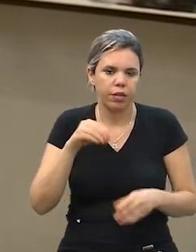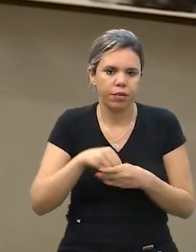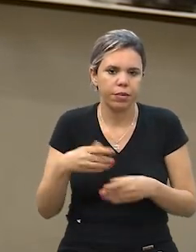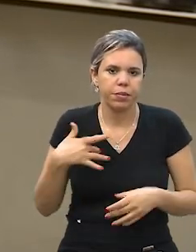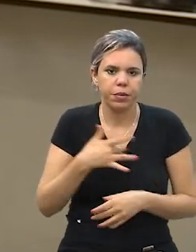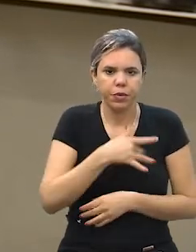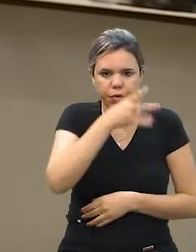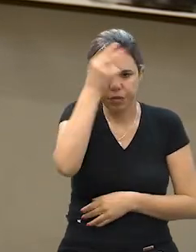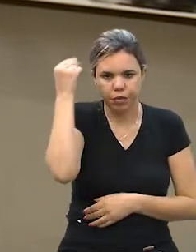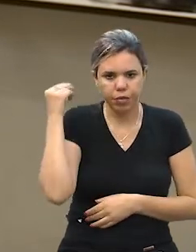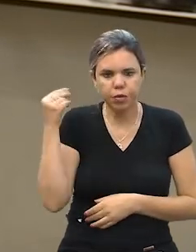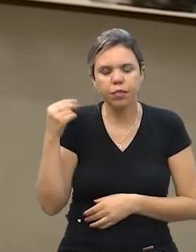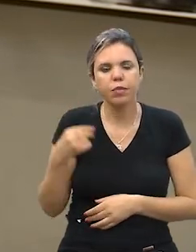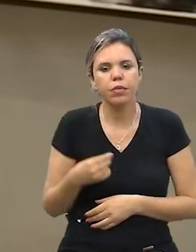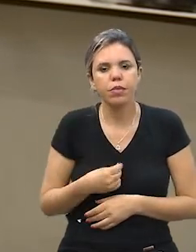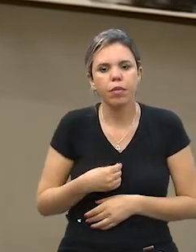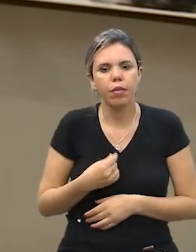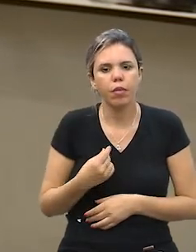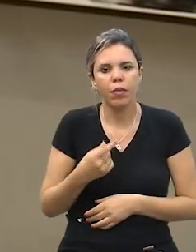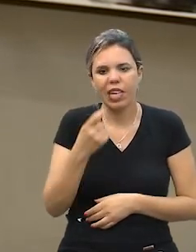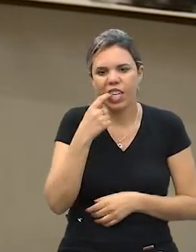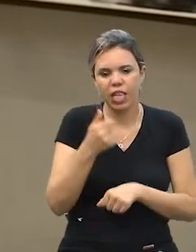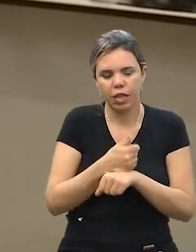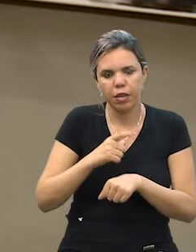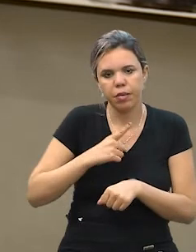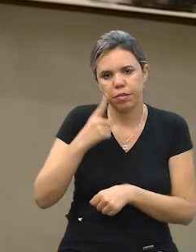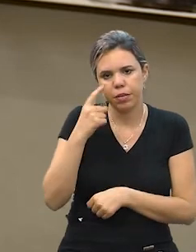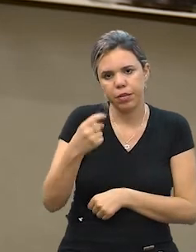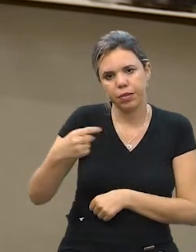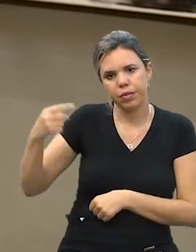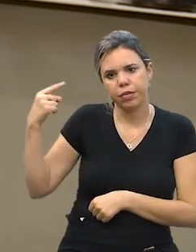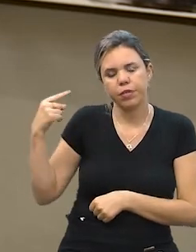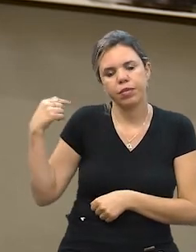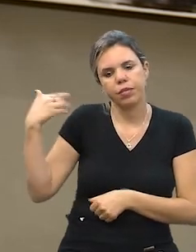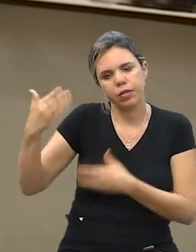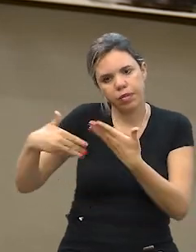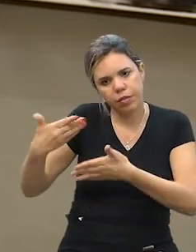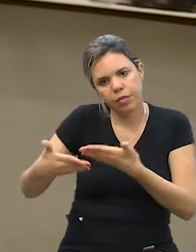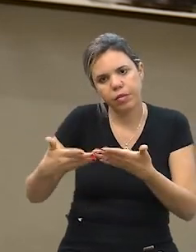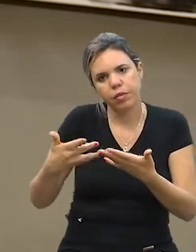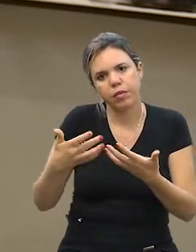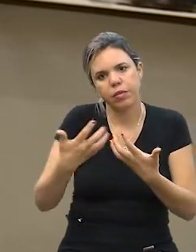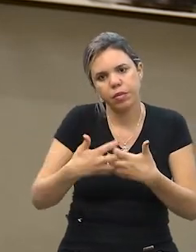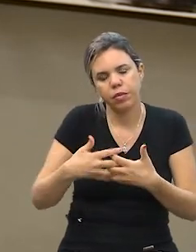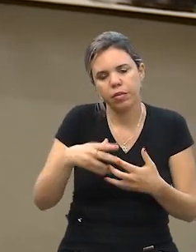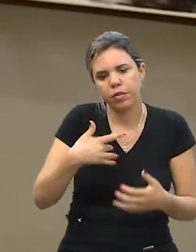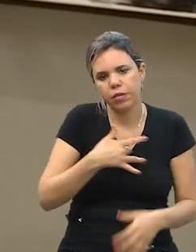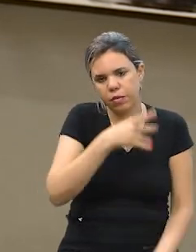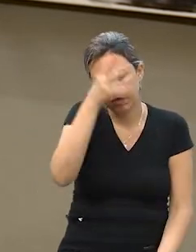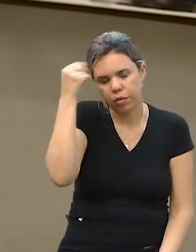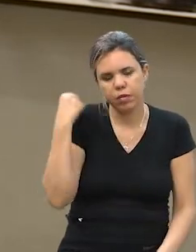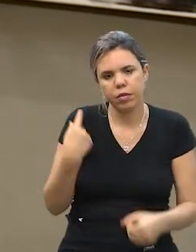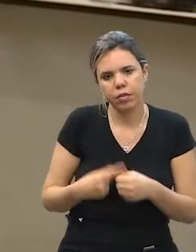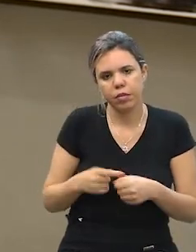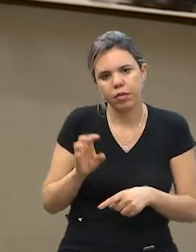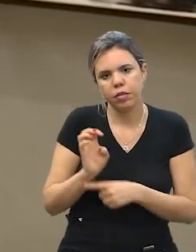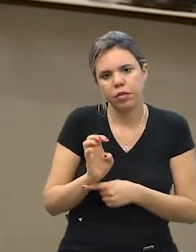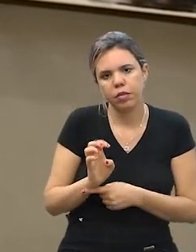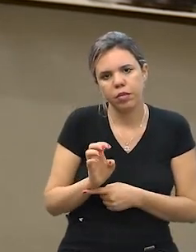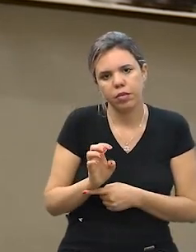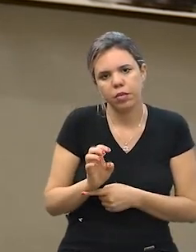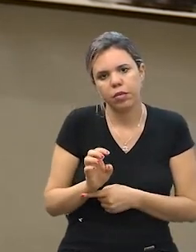saúde pública, o dentista que tem interesse em manejar a saúde pública, seja municipal,